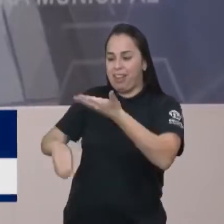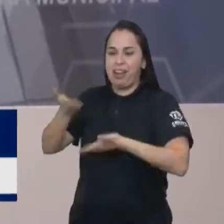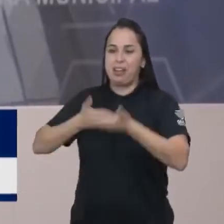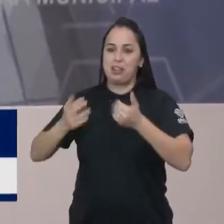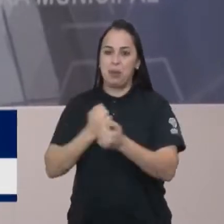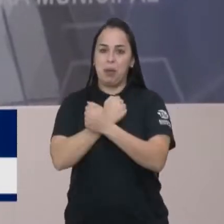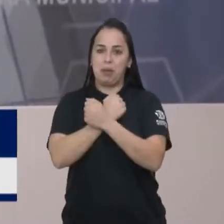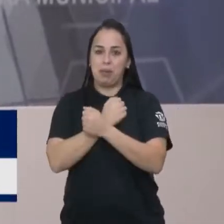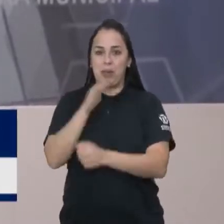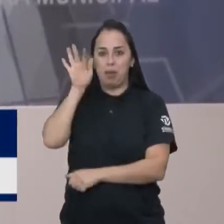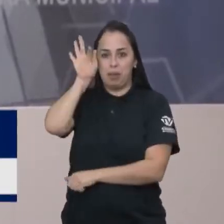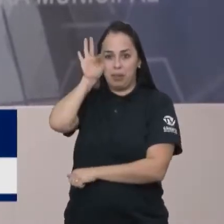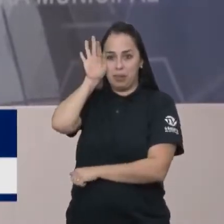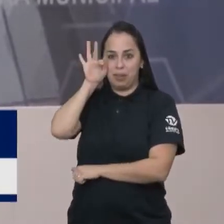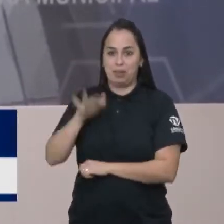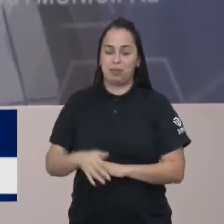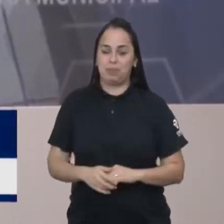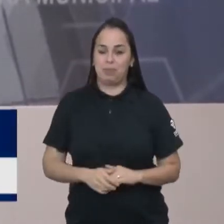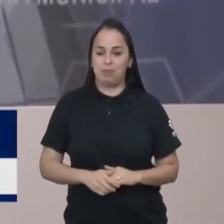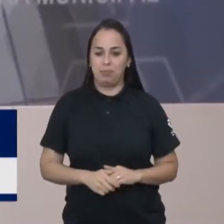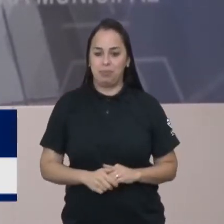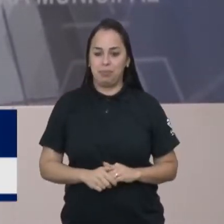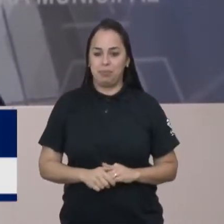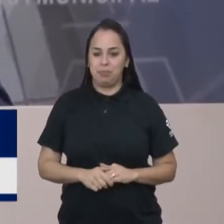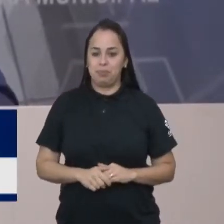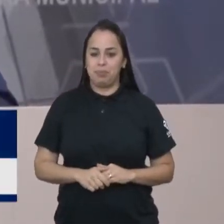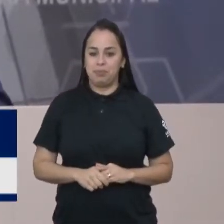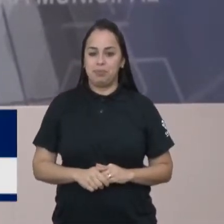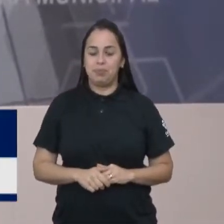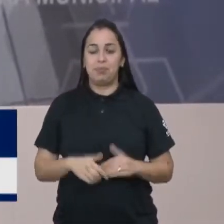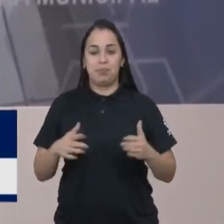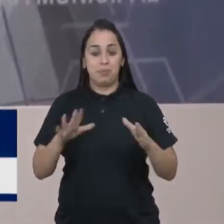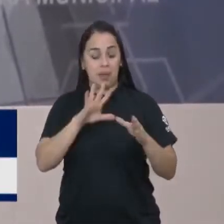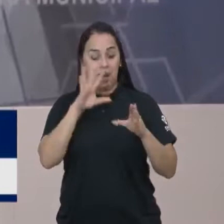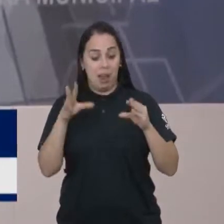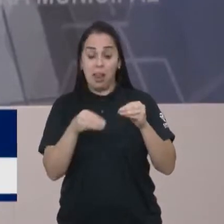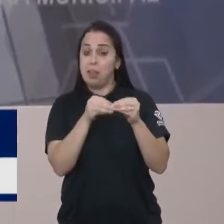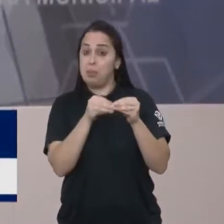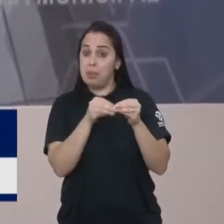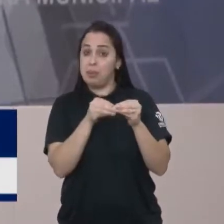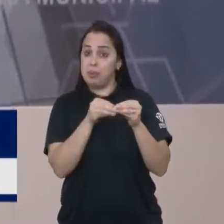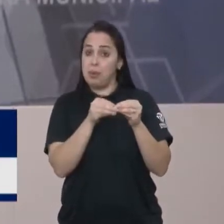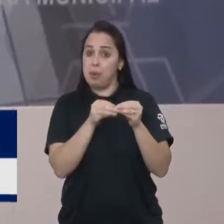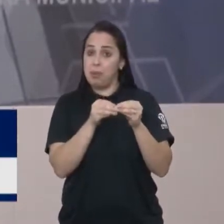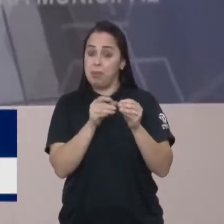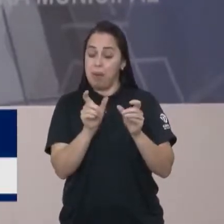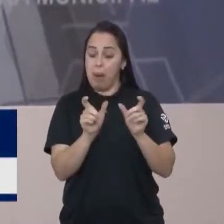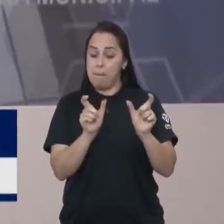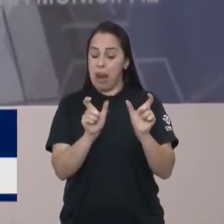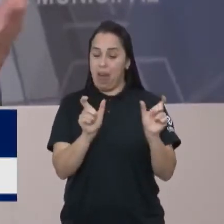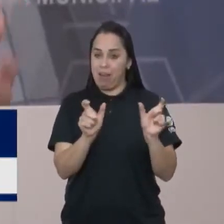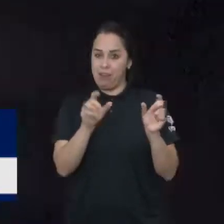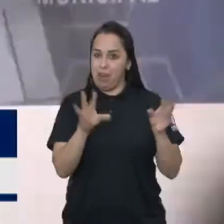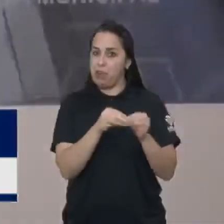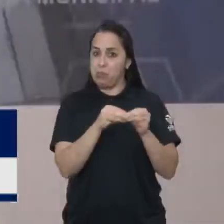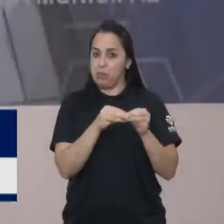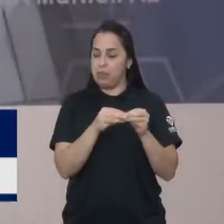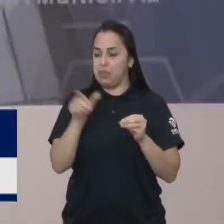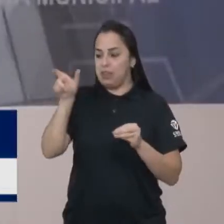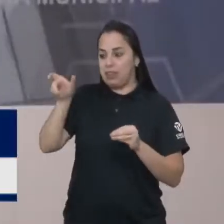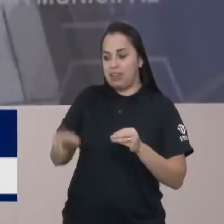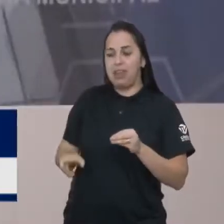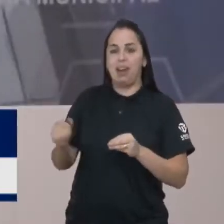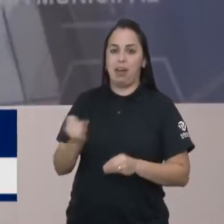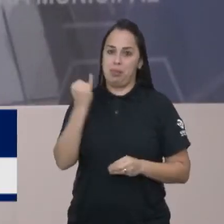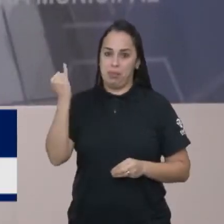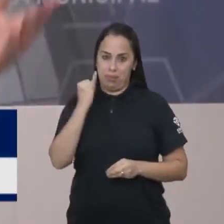grande abraço, Felício Ramuti. Eu acho que ele consegue resumir nessas palavras o que foi o doutor Ricardo e a importância que ele teve para a